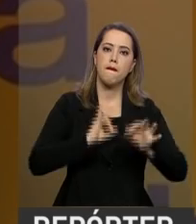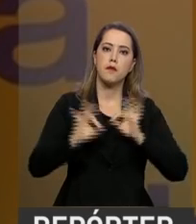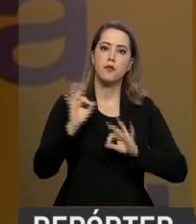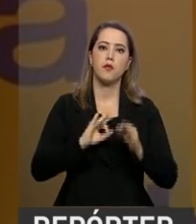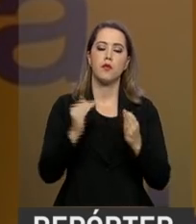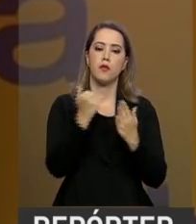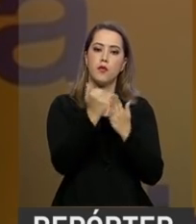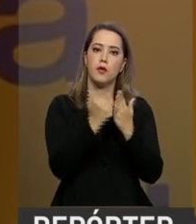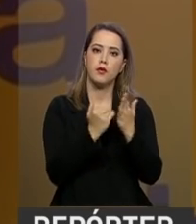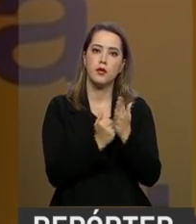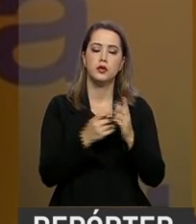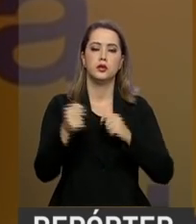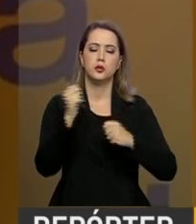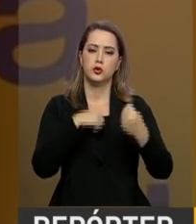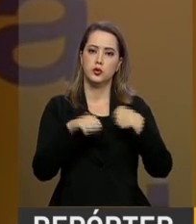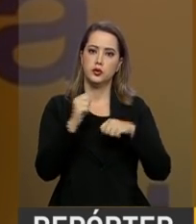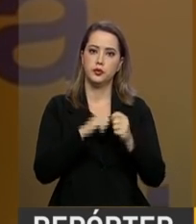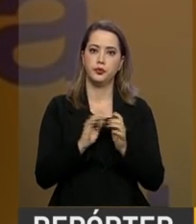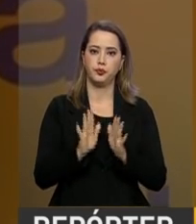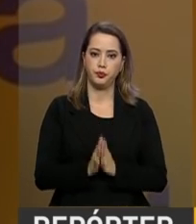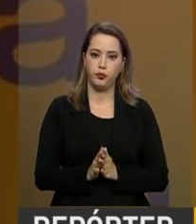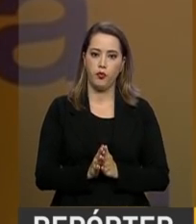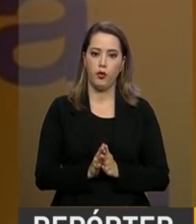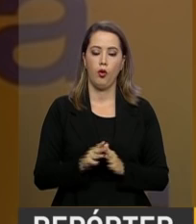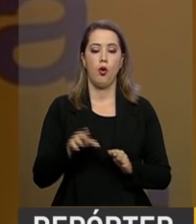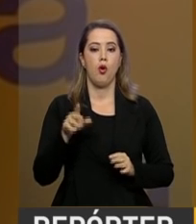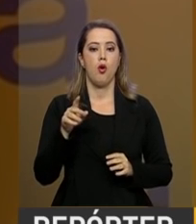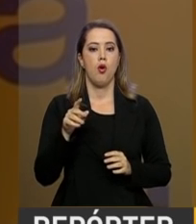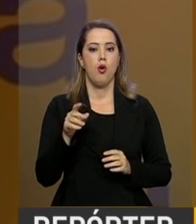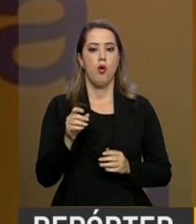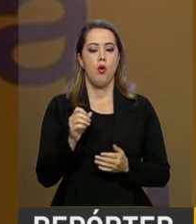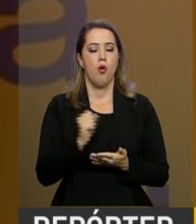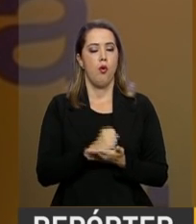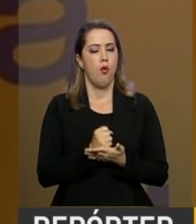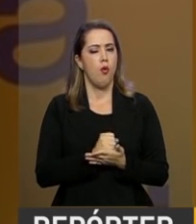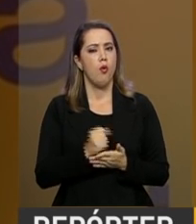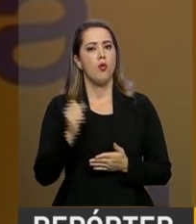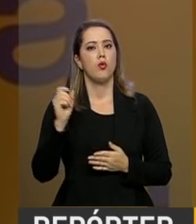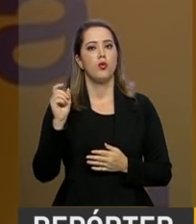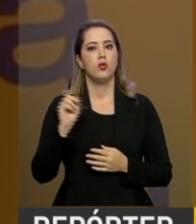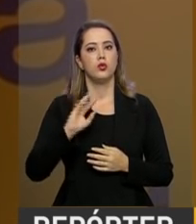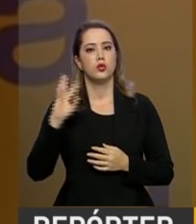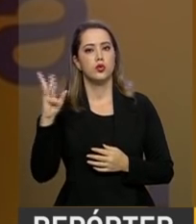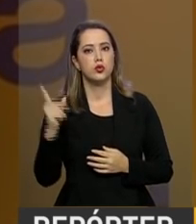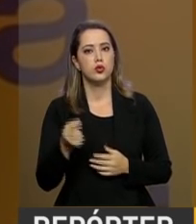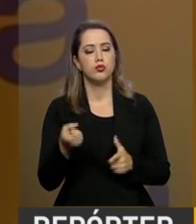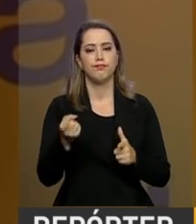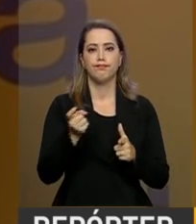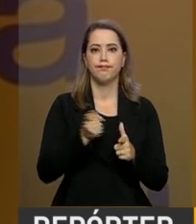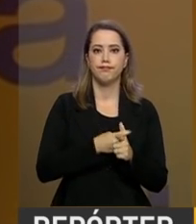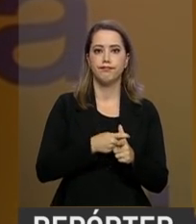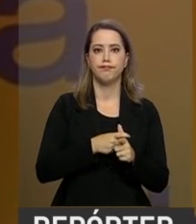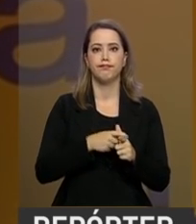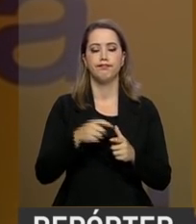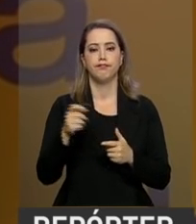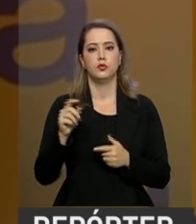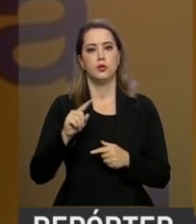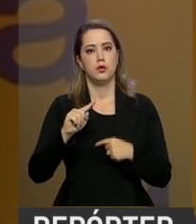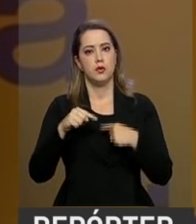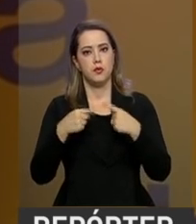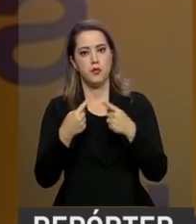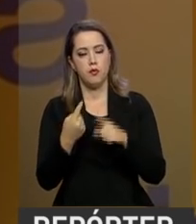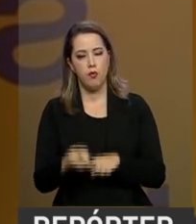terça-feira. O controle de despesas primárias e financeiras, de um lado, foco na